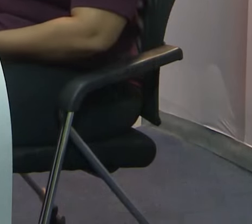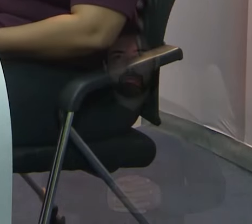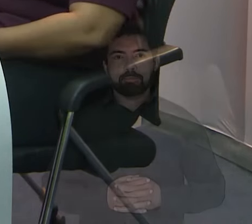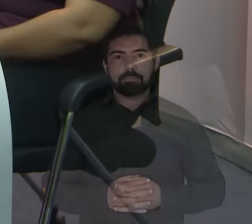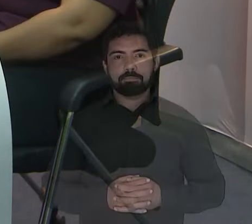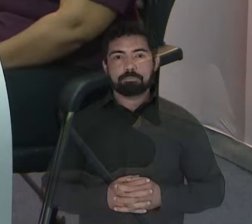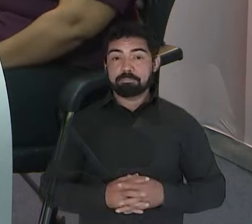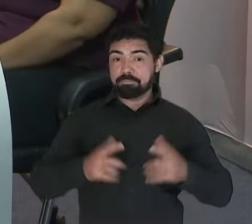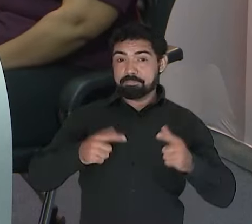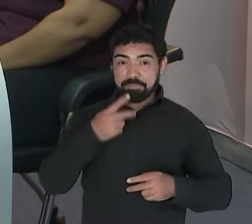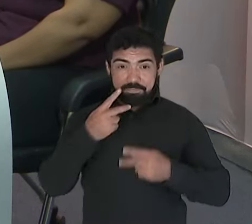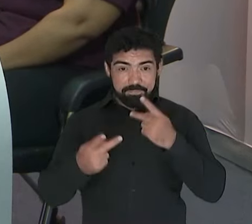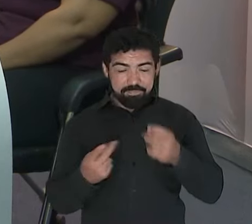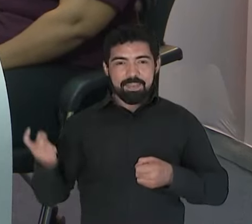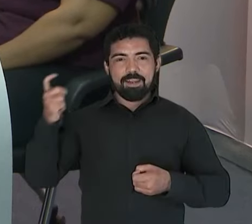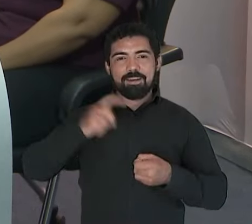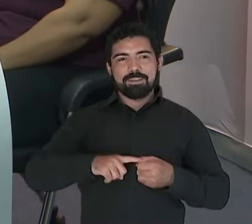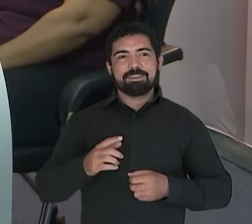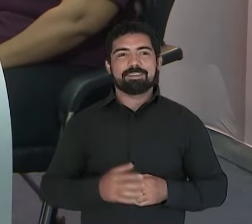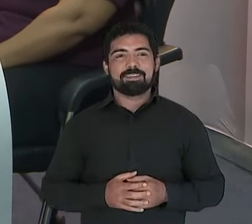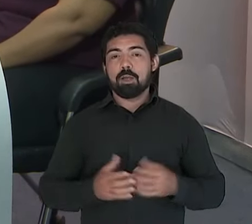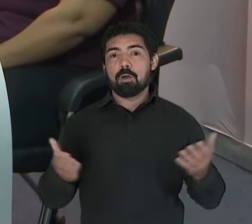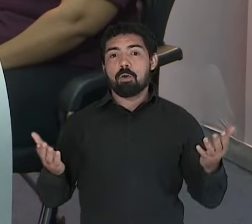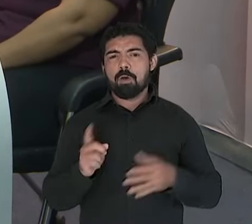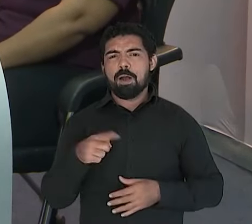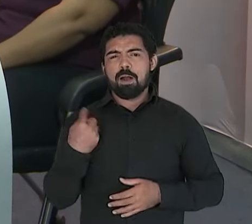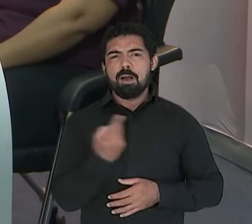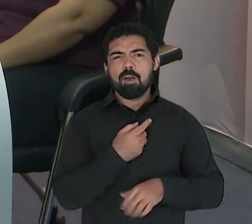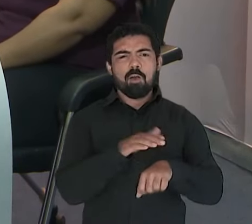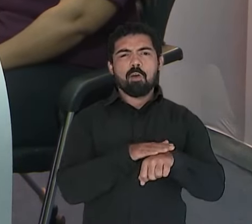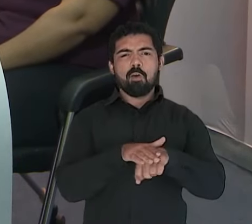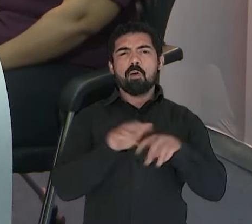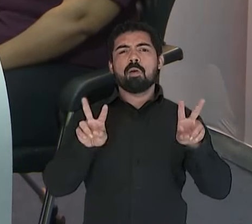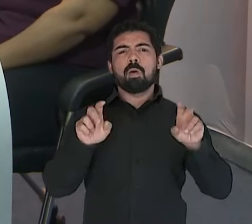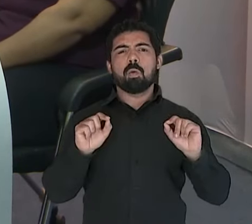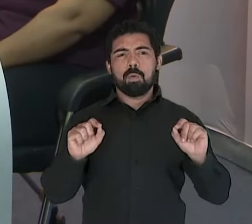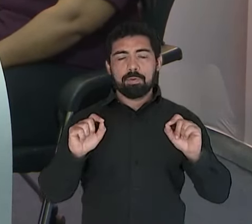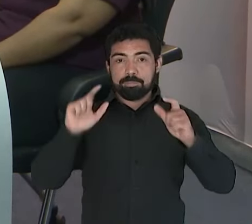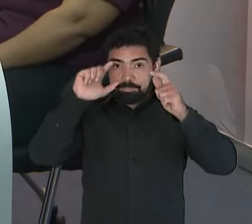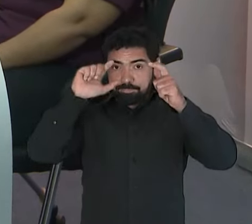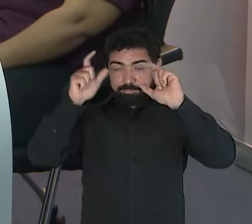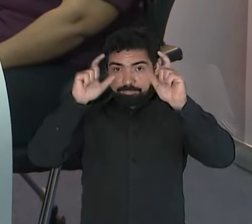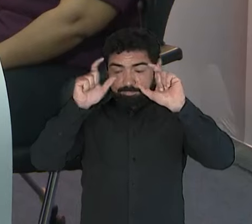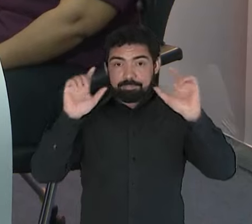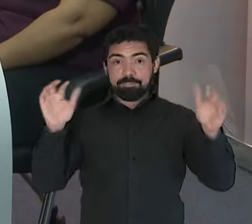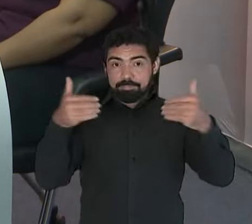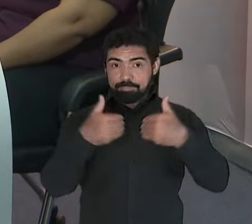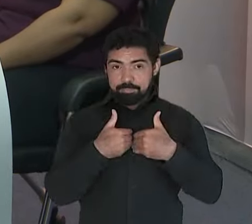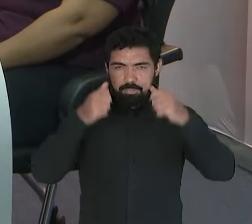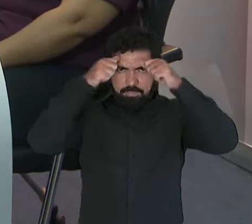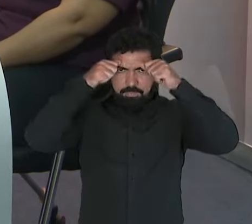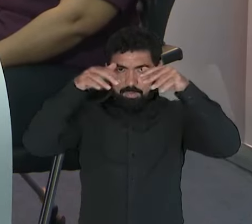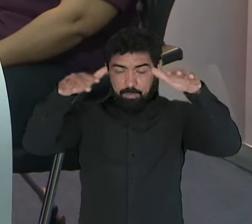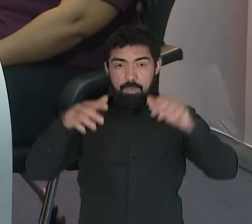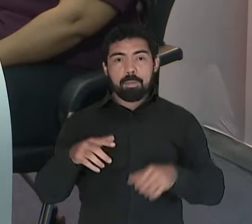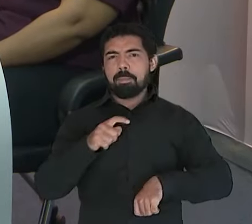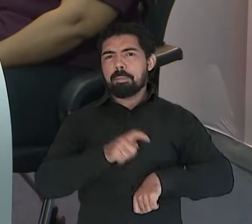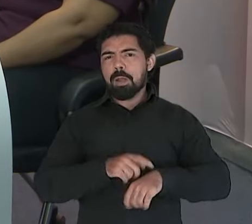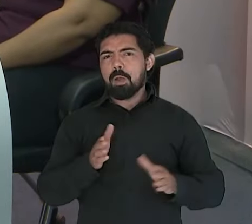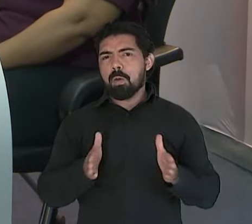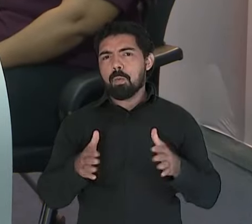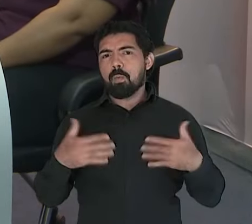Um Lugar de Fala está de volta e hoje estamos conversando sobre o transtorno do espectro autista na adolescência e na